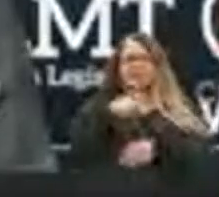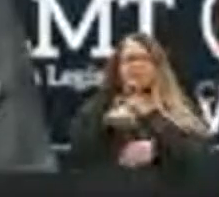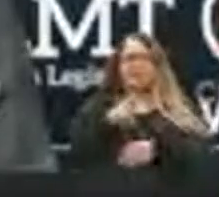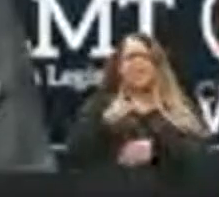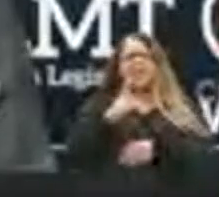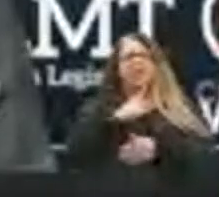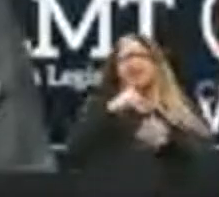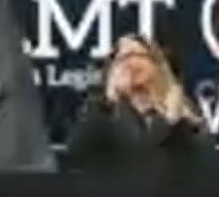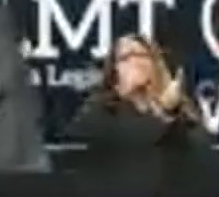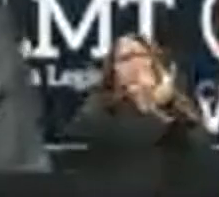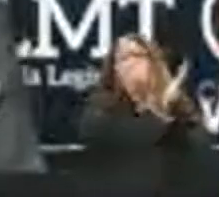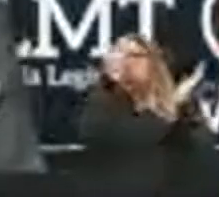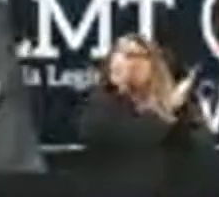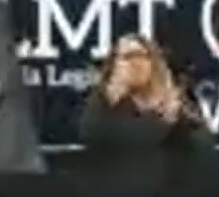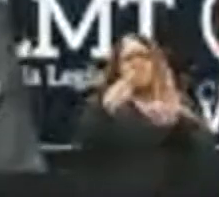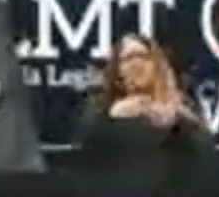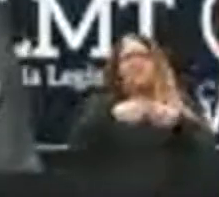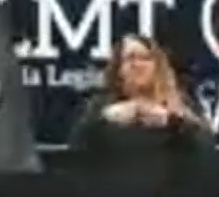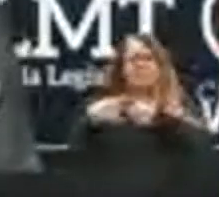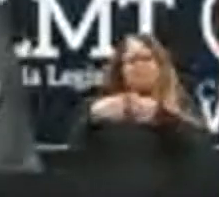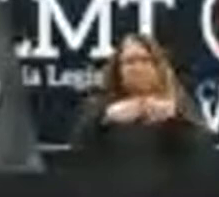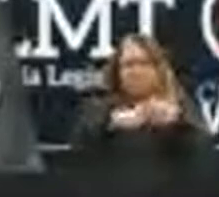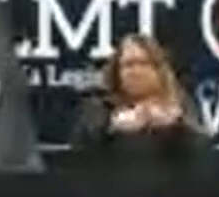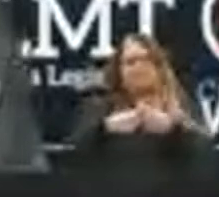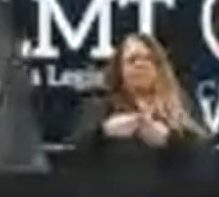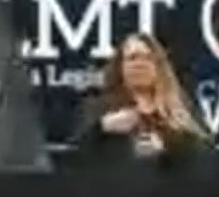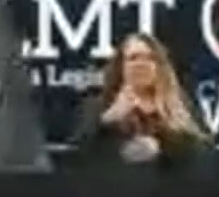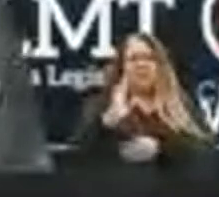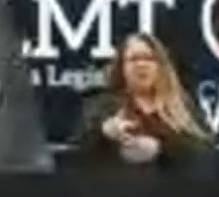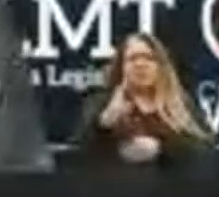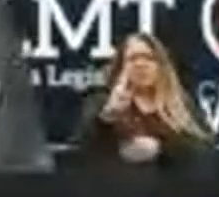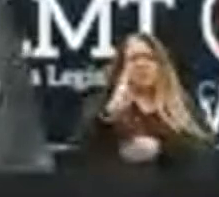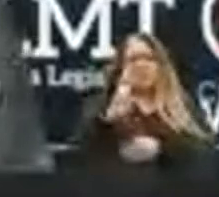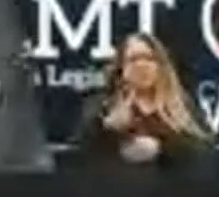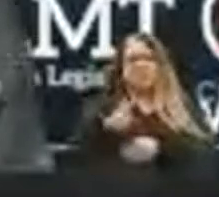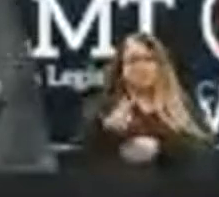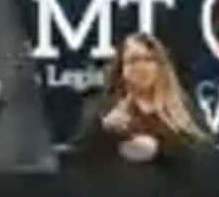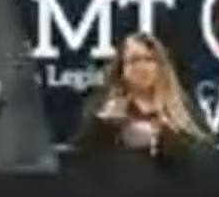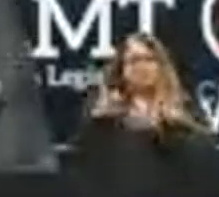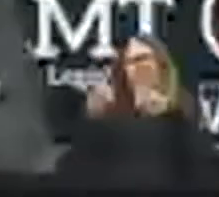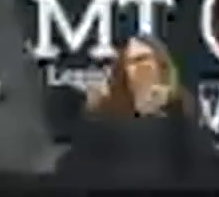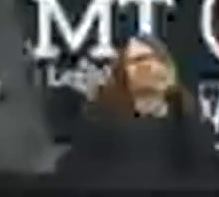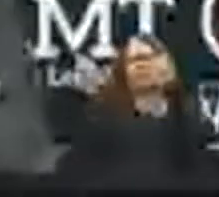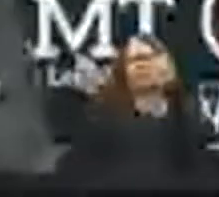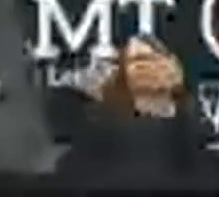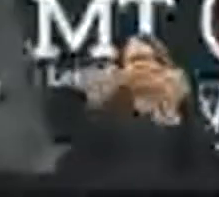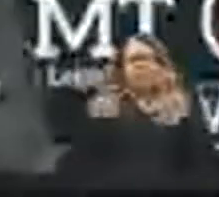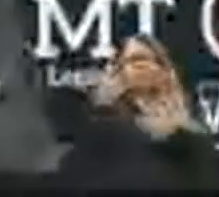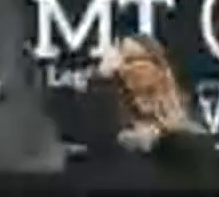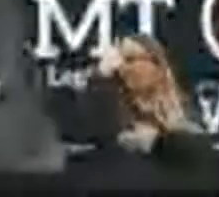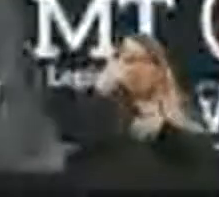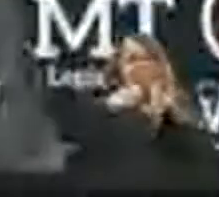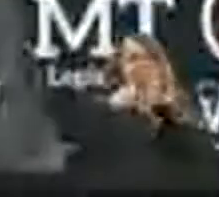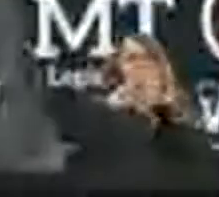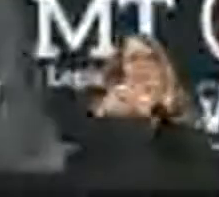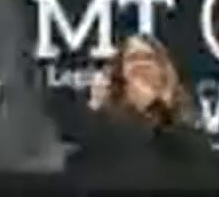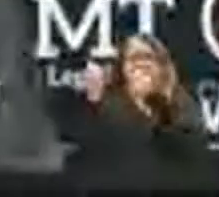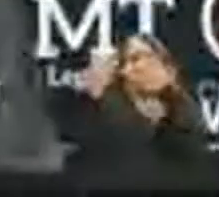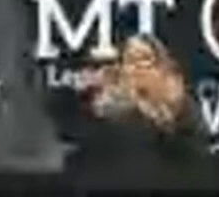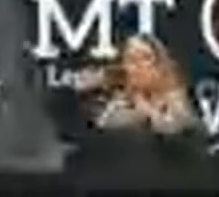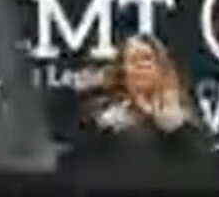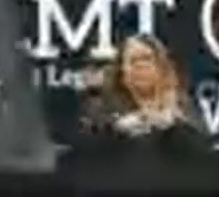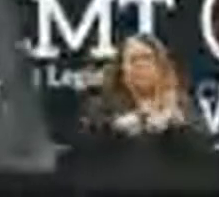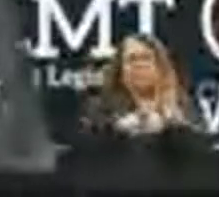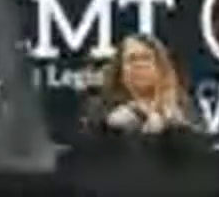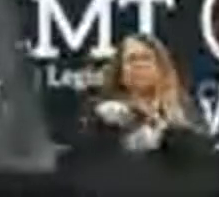marcas para a nossa cidade. Marcas indeléveis, aqui já referido pelas pessoas que me antecederam. Recordo com